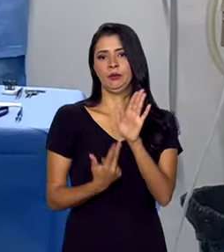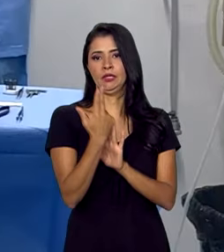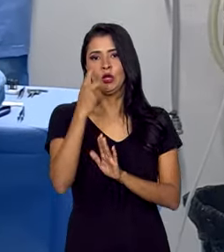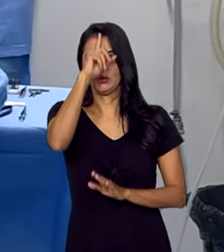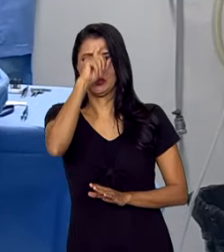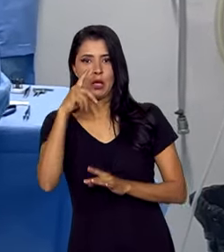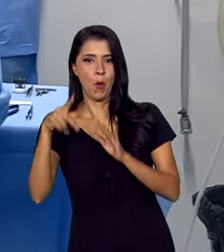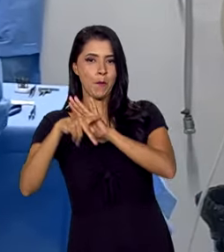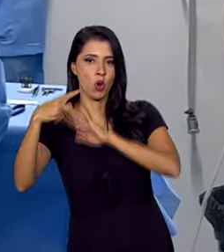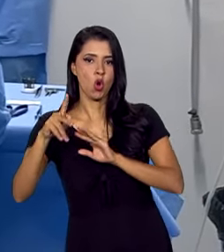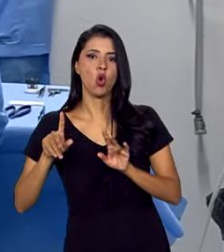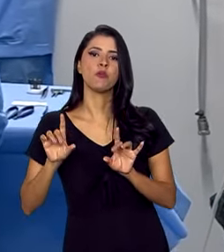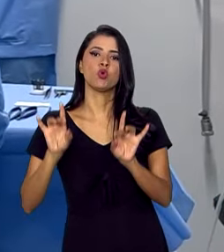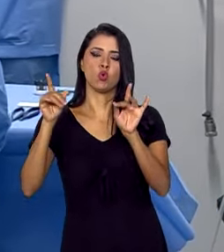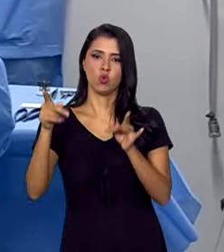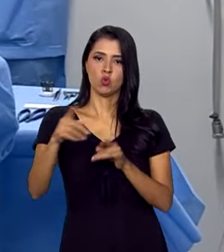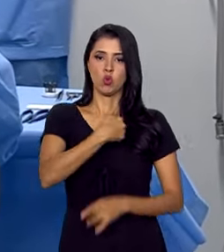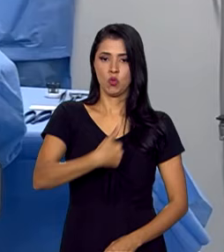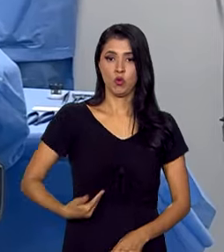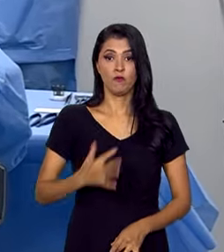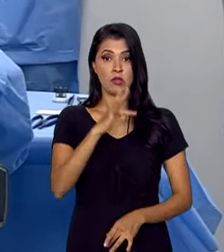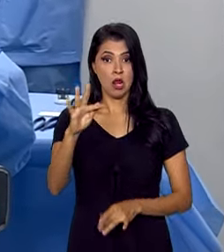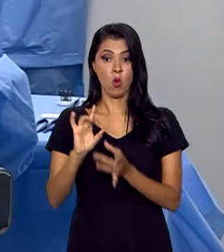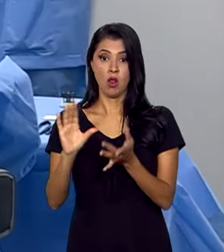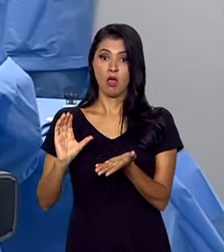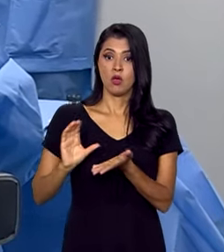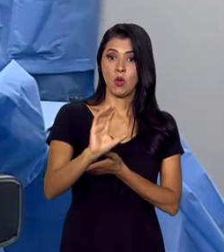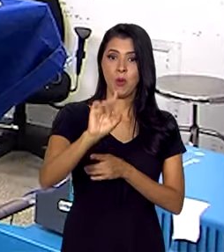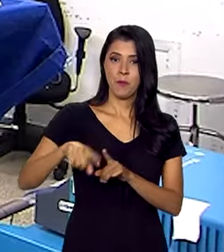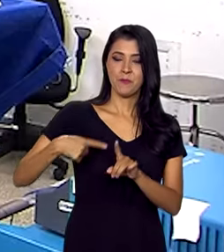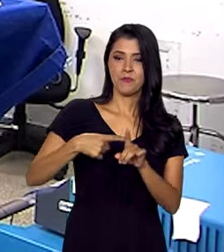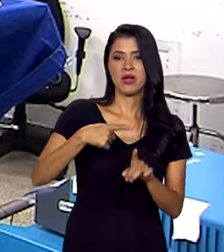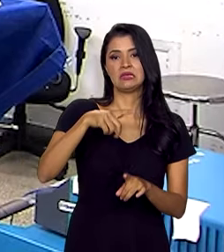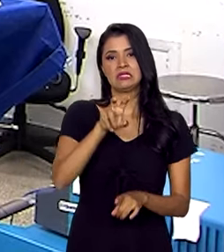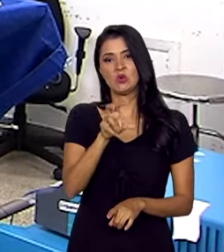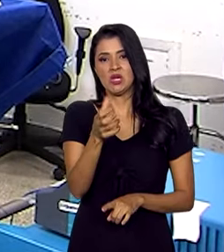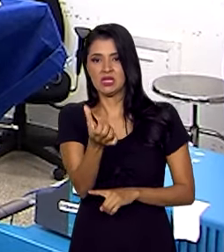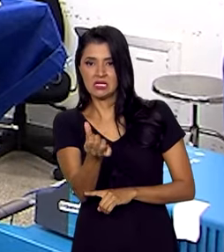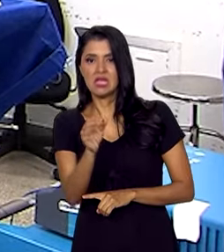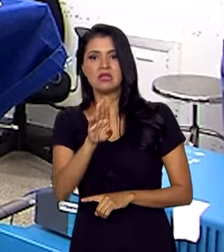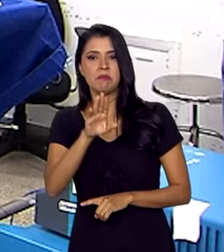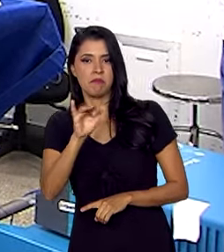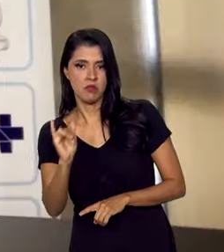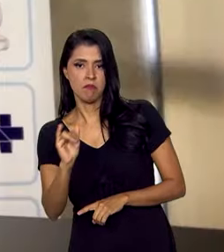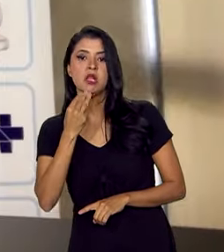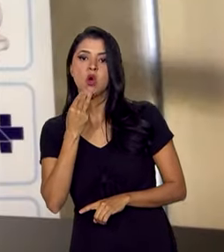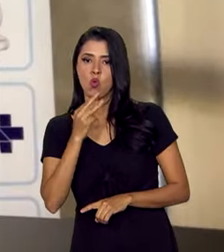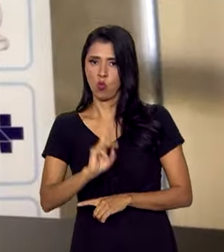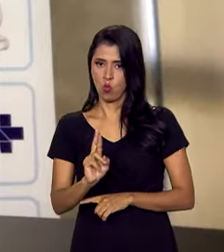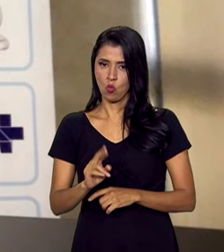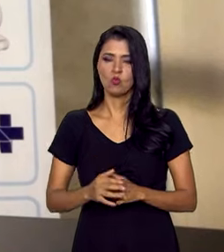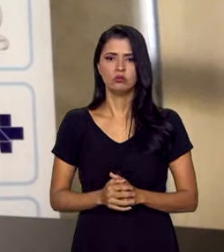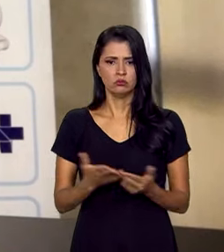hospitais especializados, o governo federal acaba de liberar mais de 56 milhões de reais. Hoje